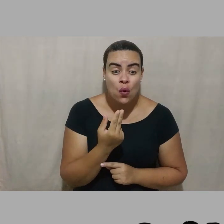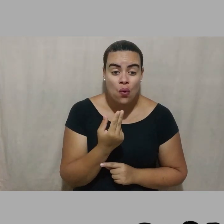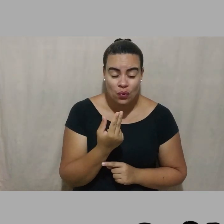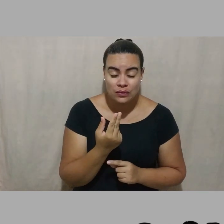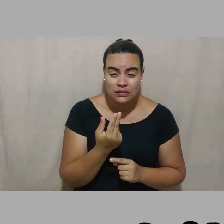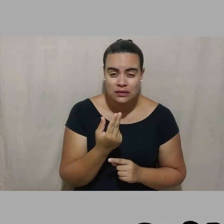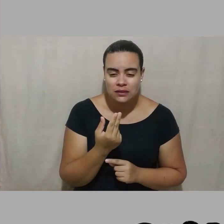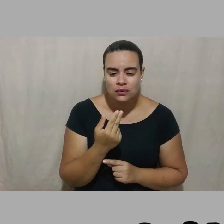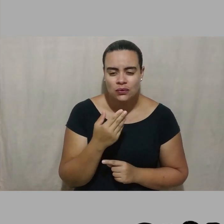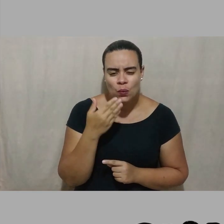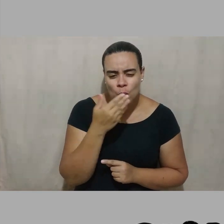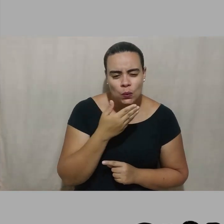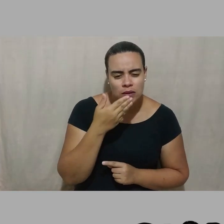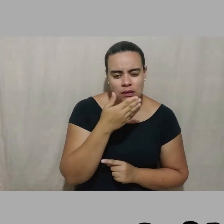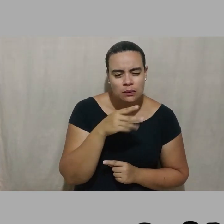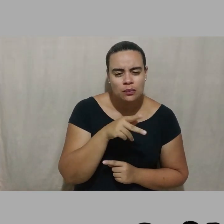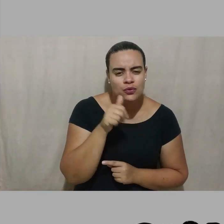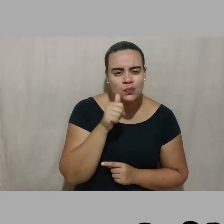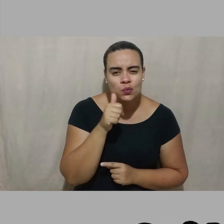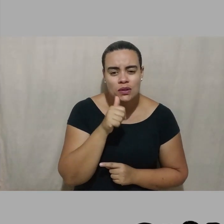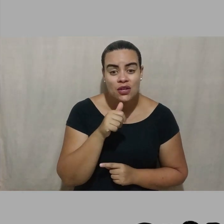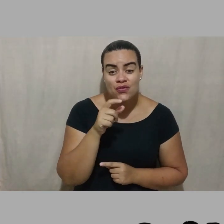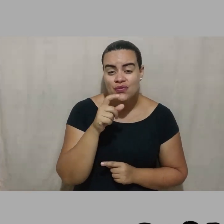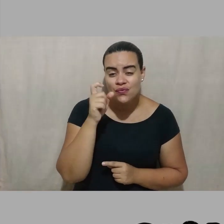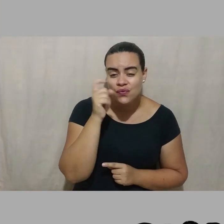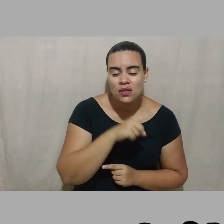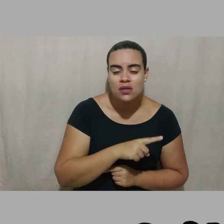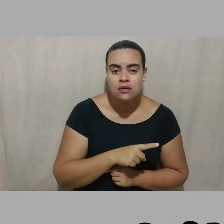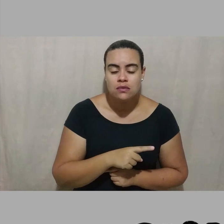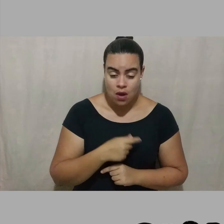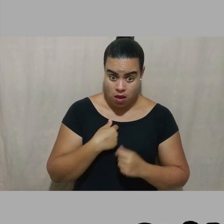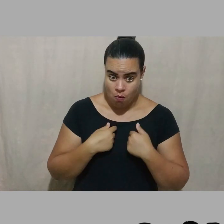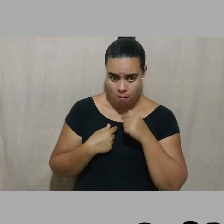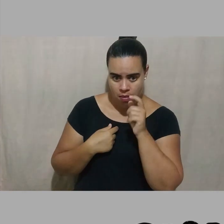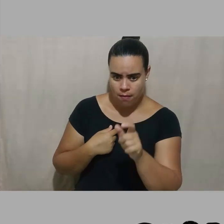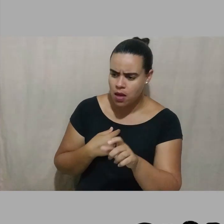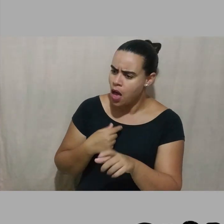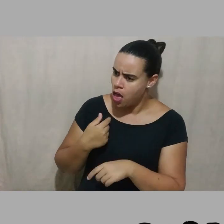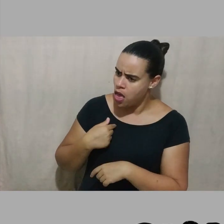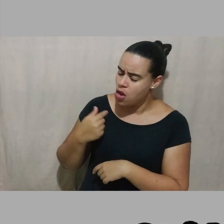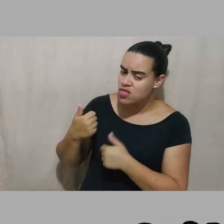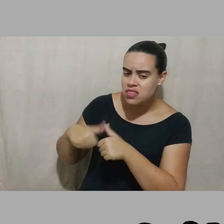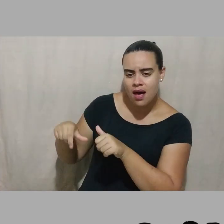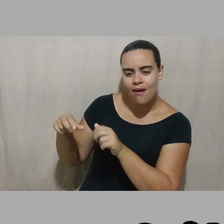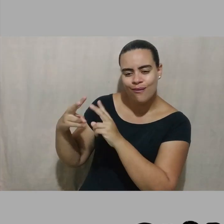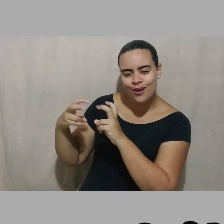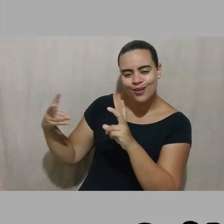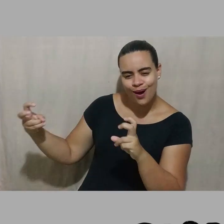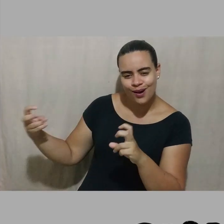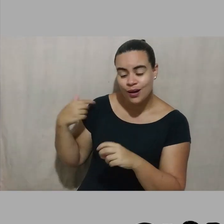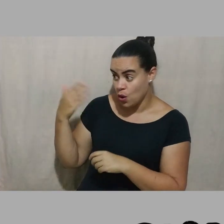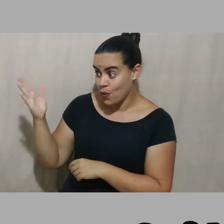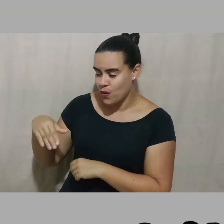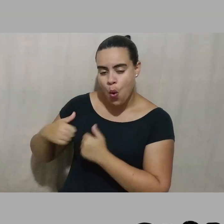alto o suficiente para ele conseguir escutar. Eu vim de ônibus lá de Floripa para te ver, vô. Faço doutorado lá, lembra?